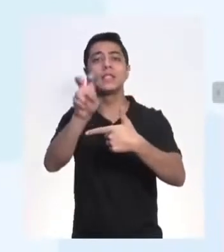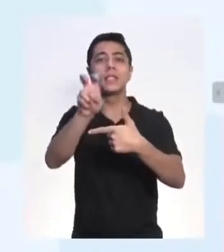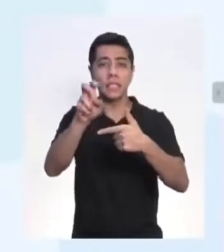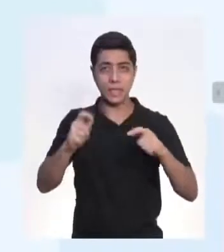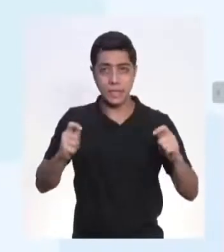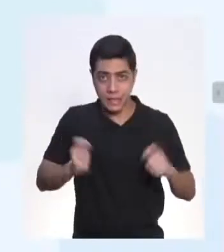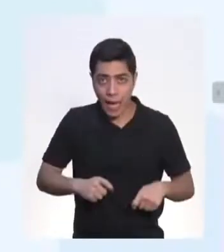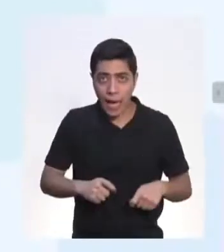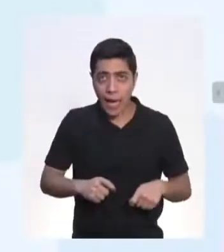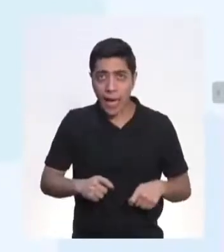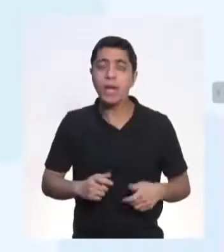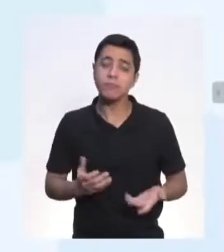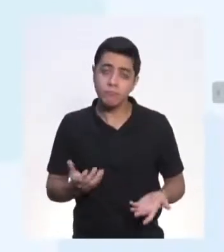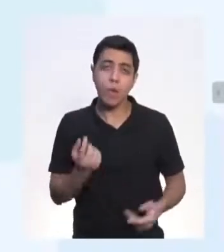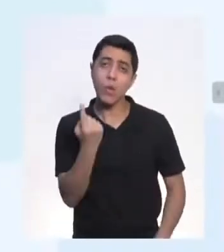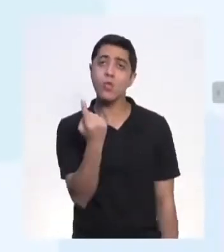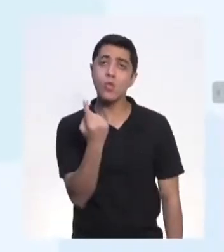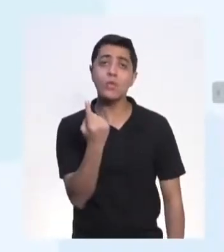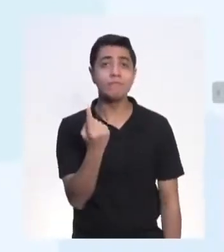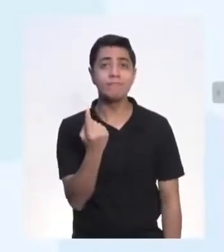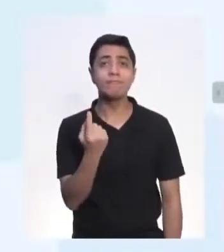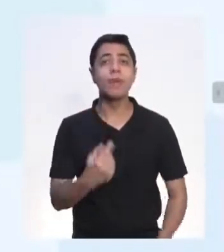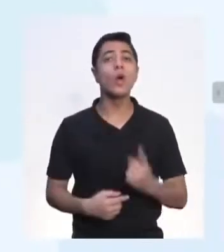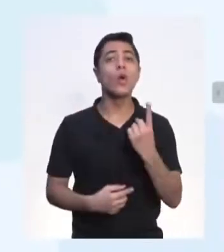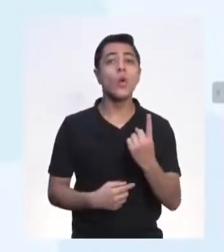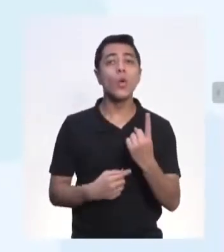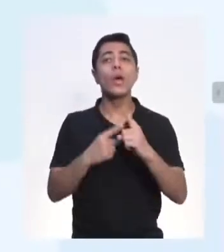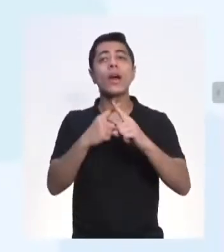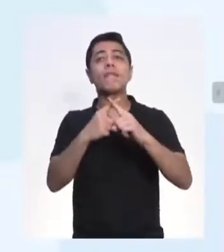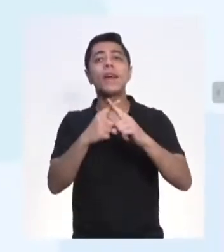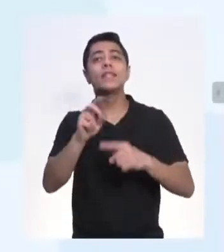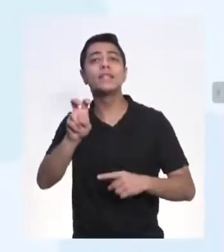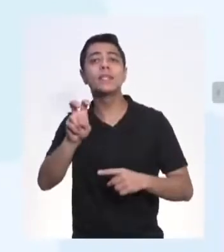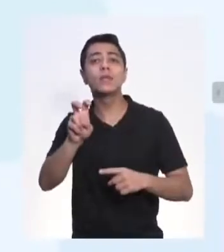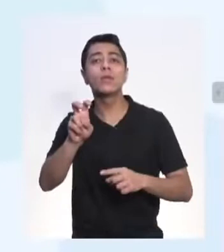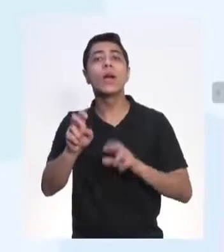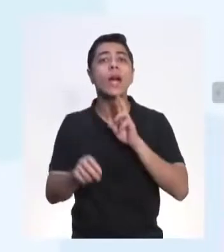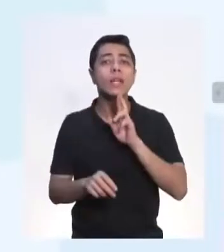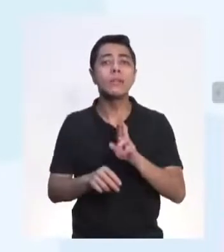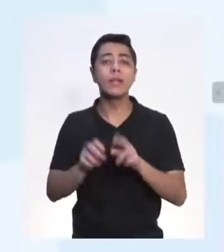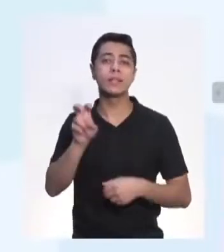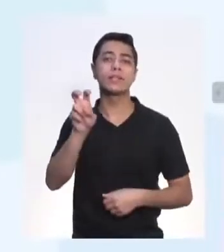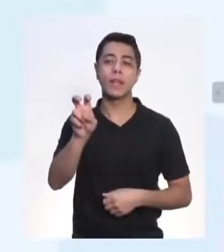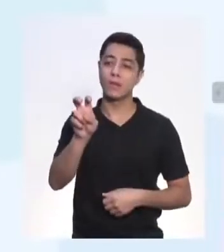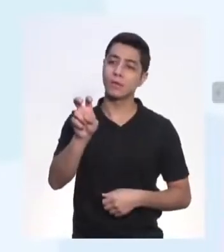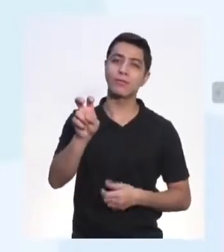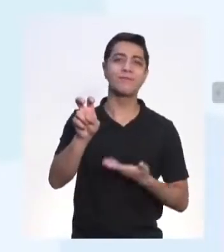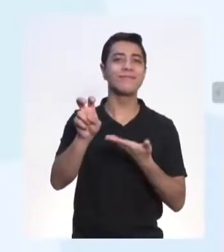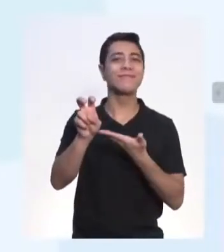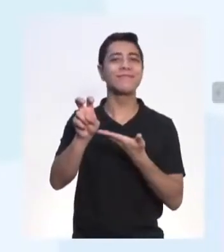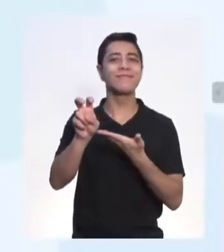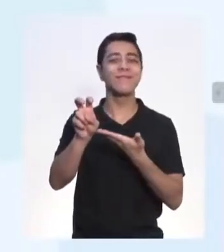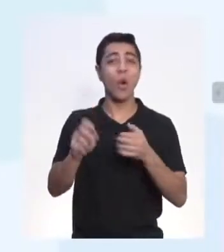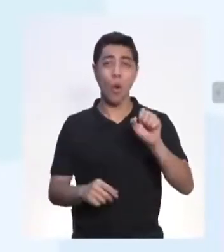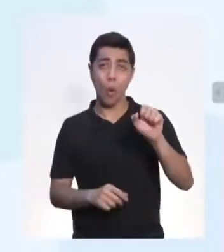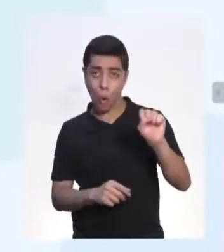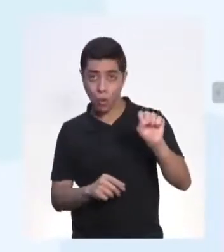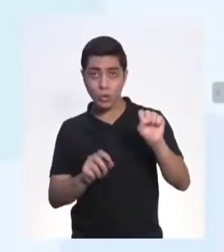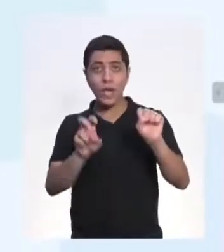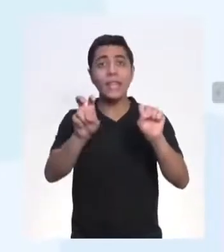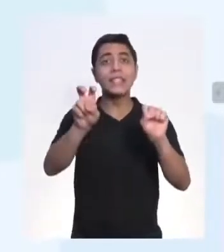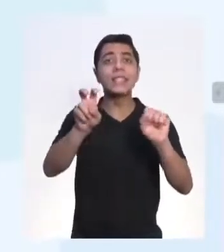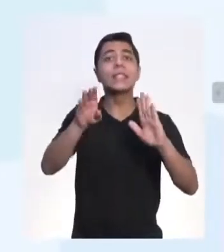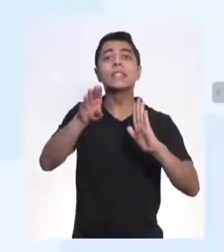vezes? Uma. 1 vezes 5, 5. 8 tira 5, 3. Quero continuar.